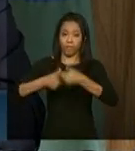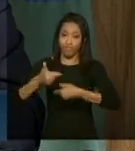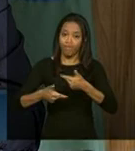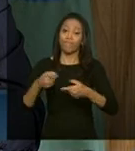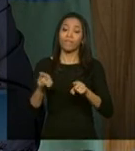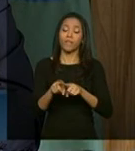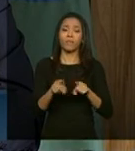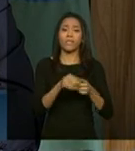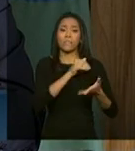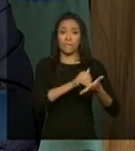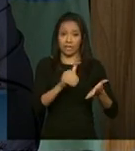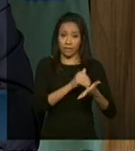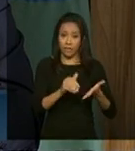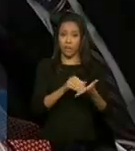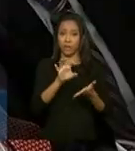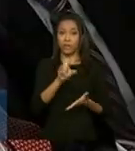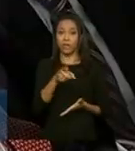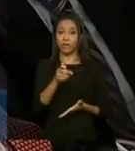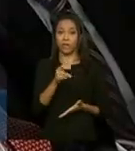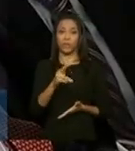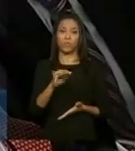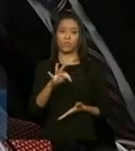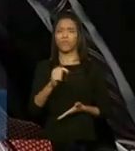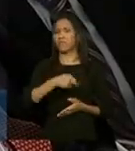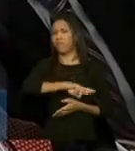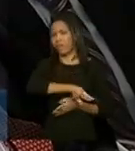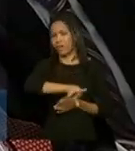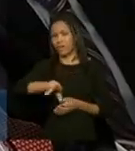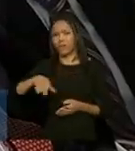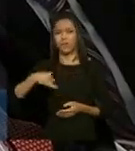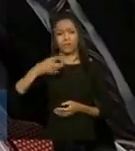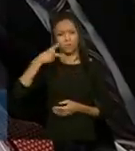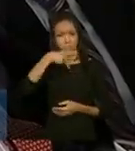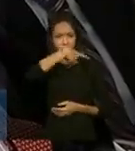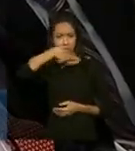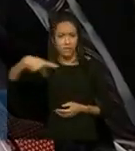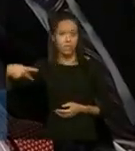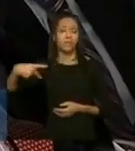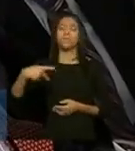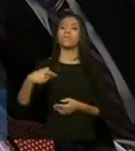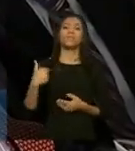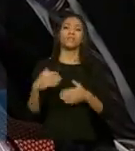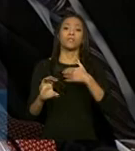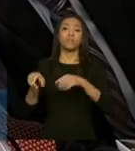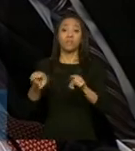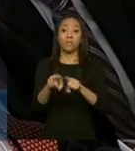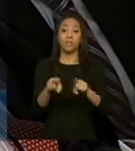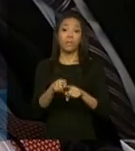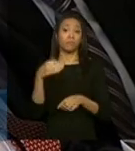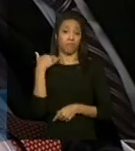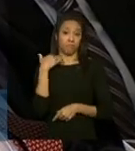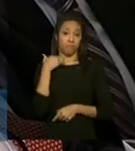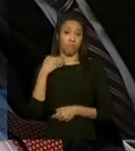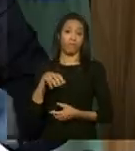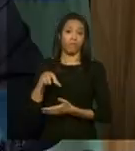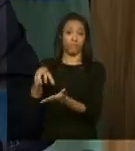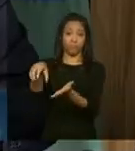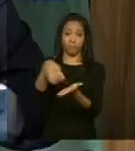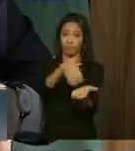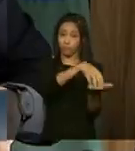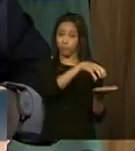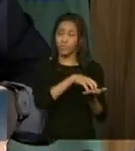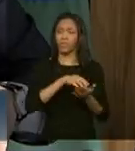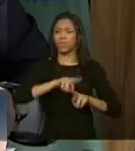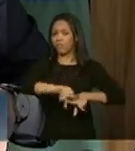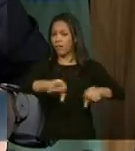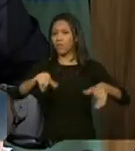secretário executivo, e todos os presidentes de agências, diretores de empresas, bancos públicos e profissionais que aqui